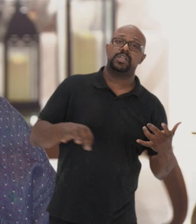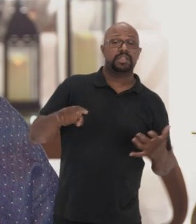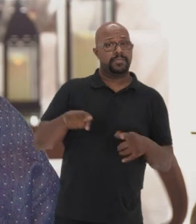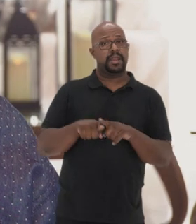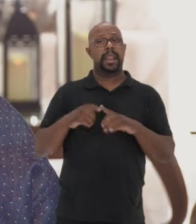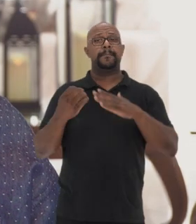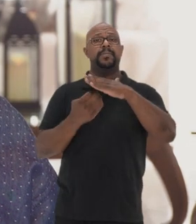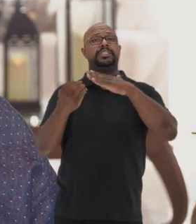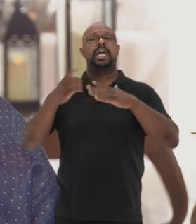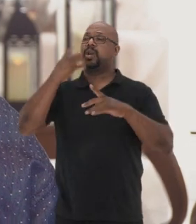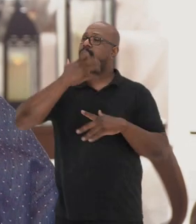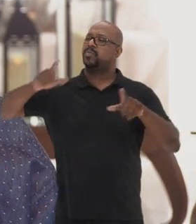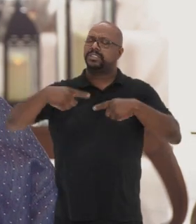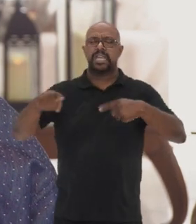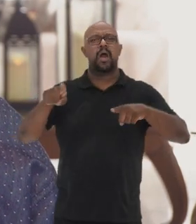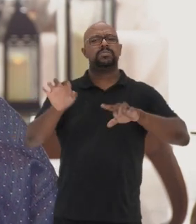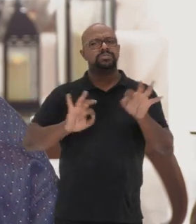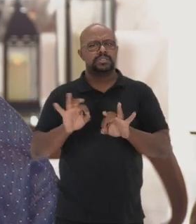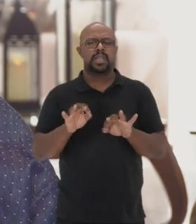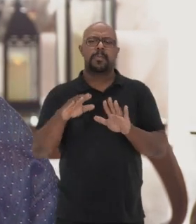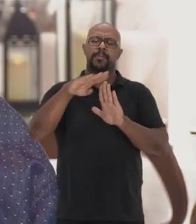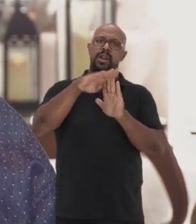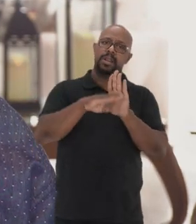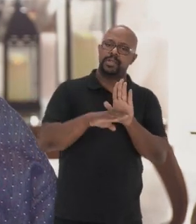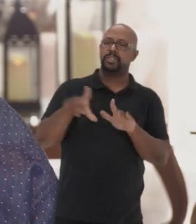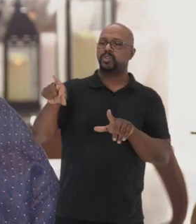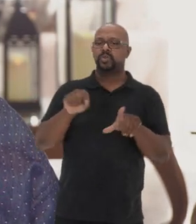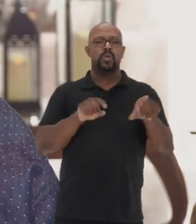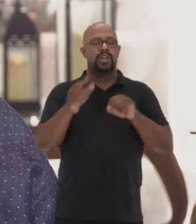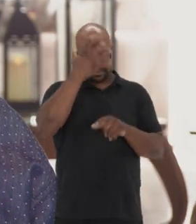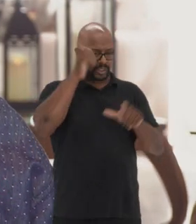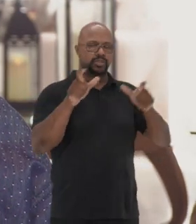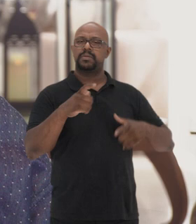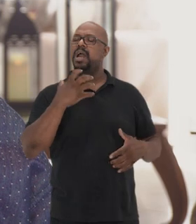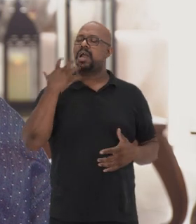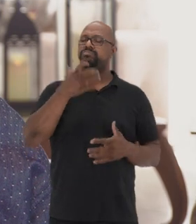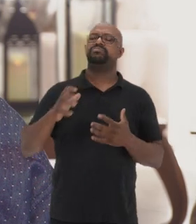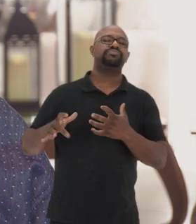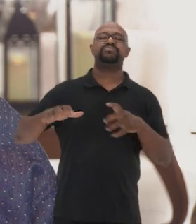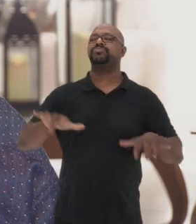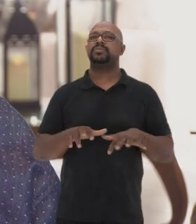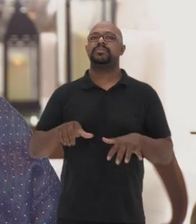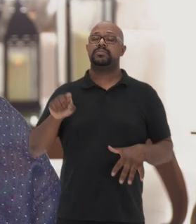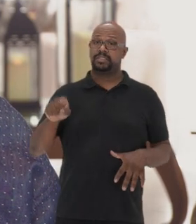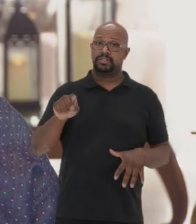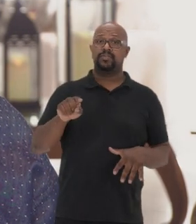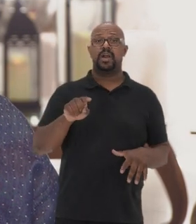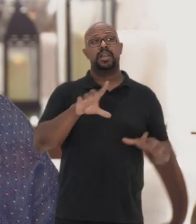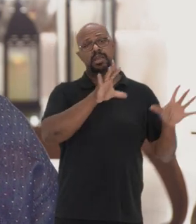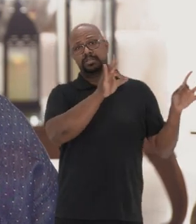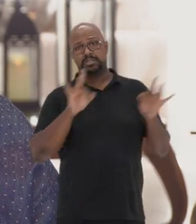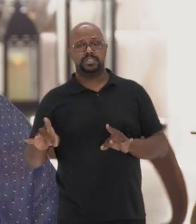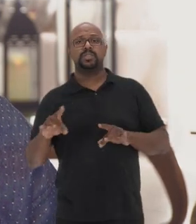musicais aqui competia organizar programações e escolherem intérpretes esse cargo foi importado de Portugal